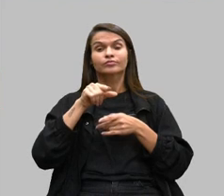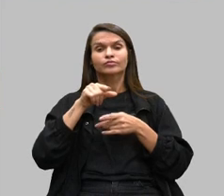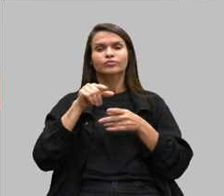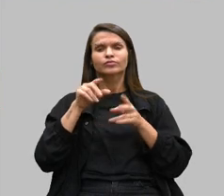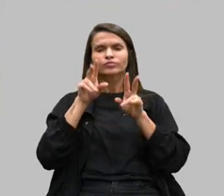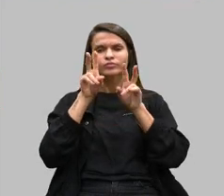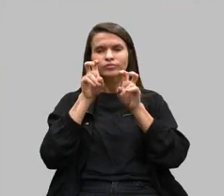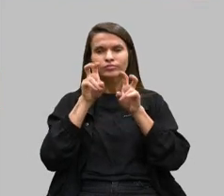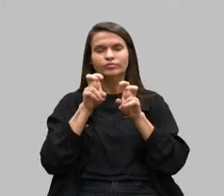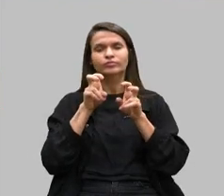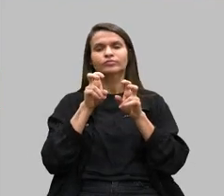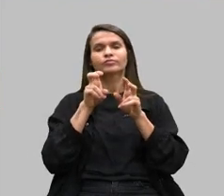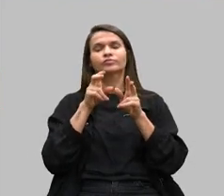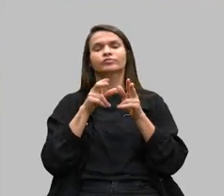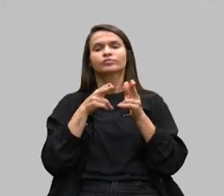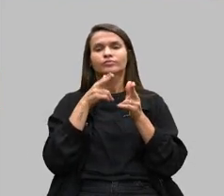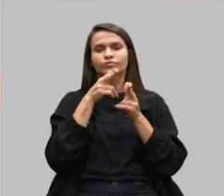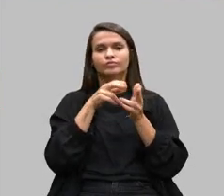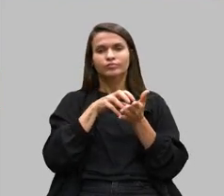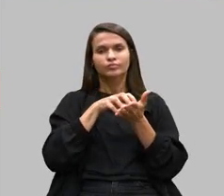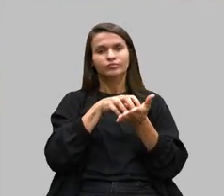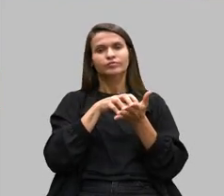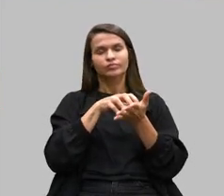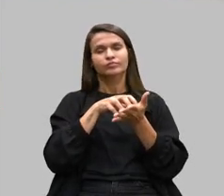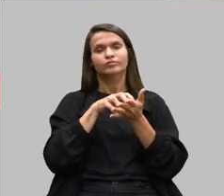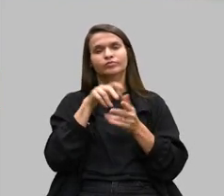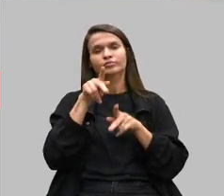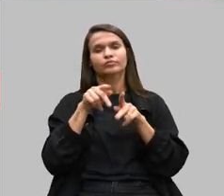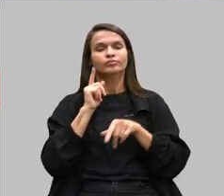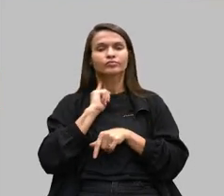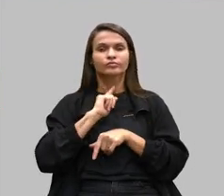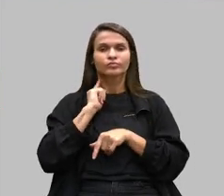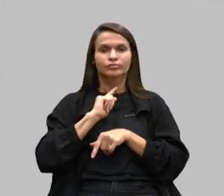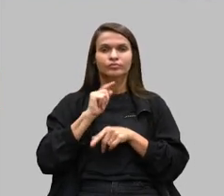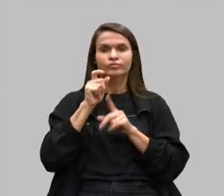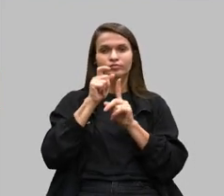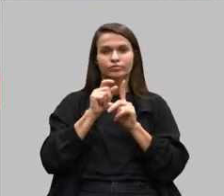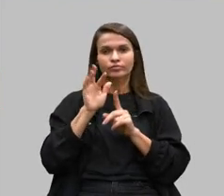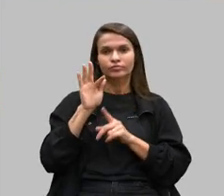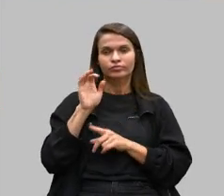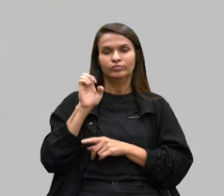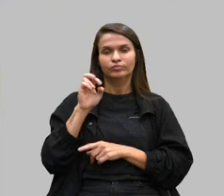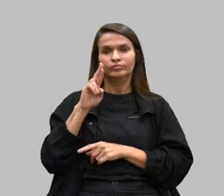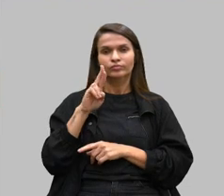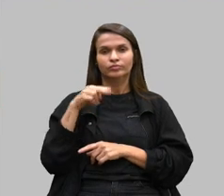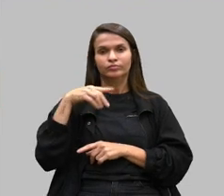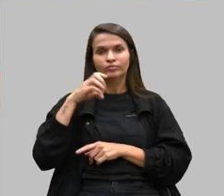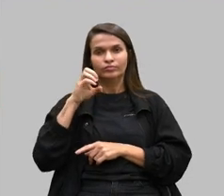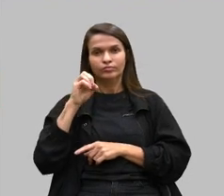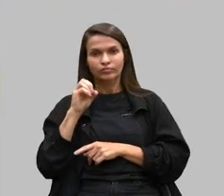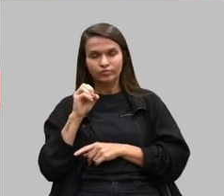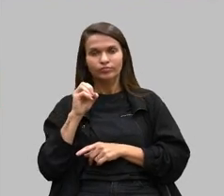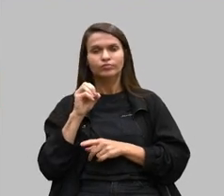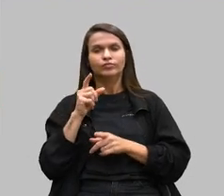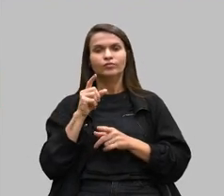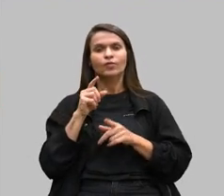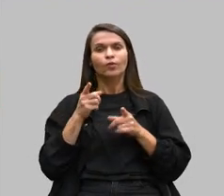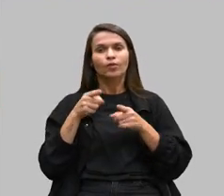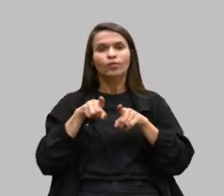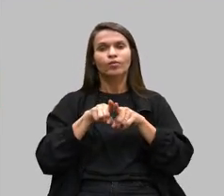a questão do trem pro mineiro né Professor Fernando Cabral meu companheiro na multimodal Caravelas